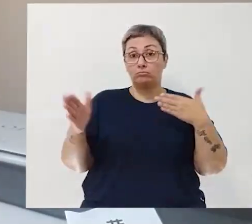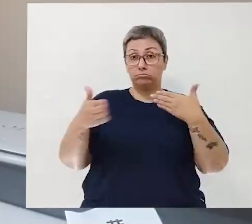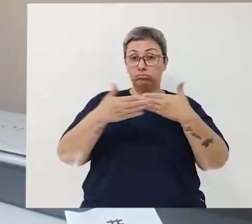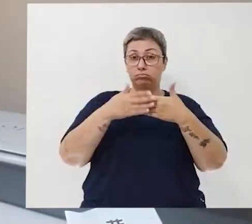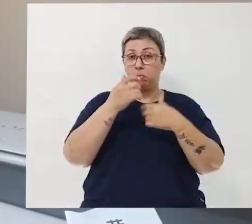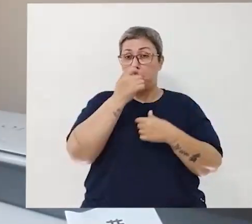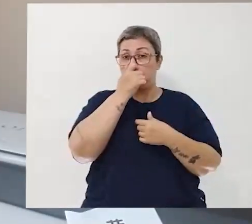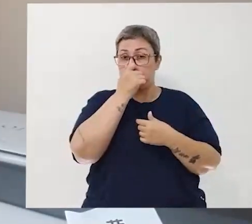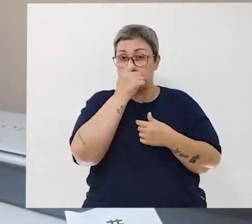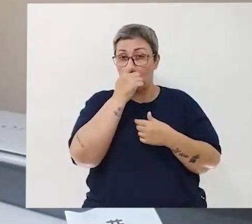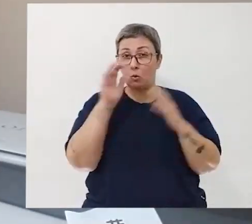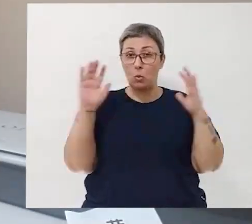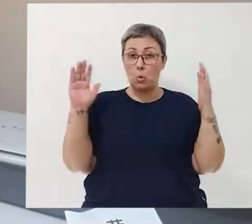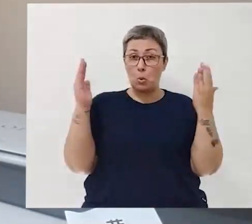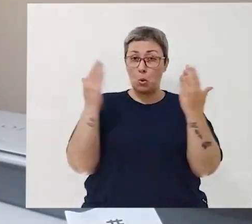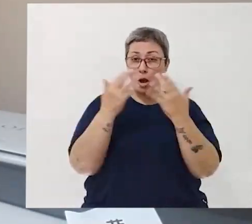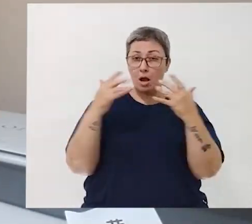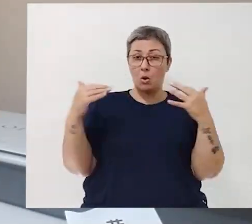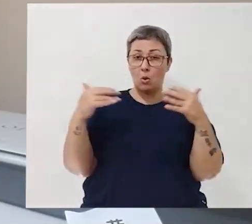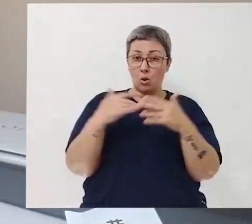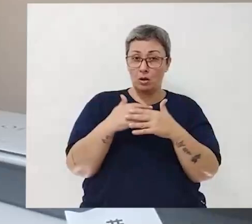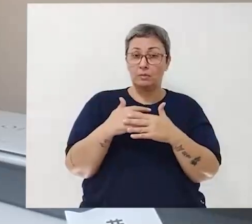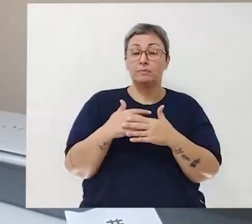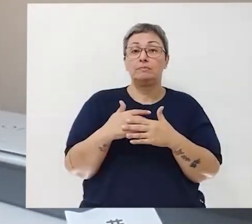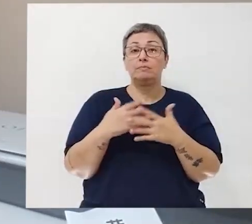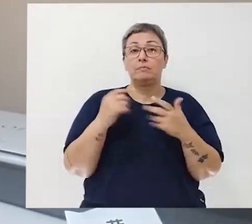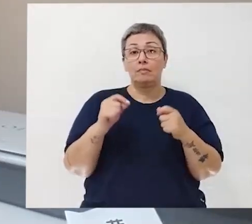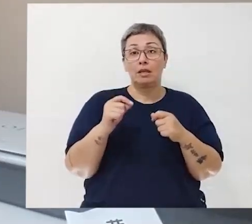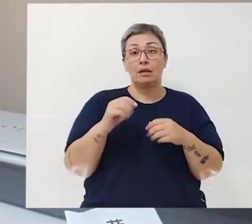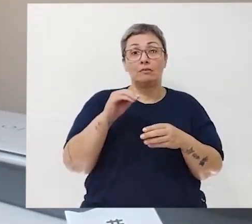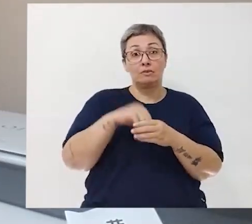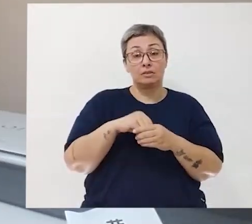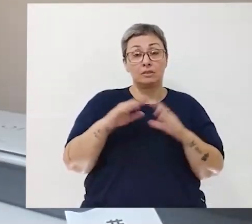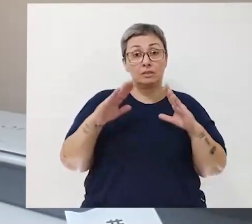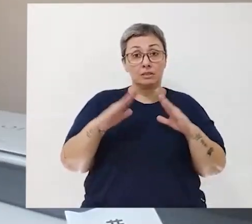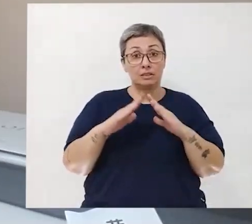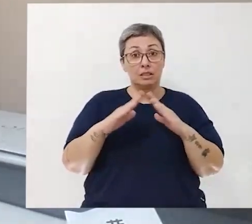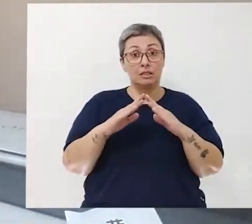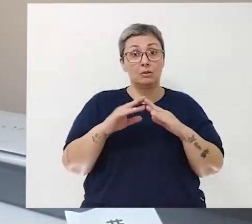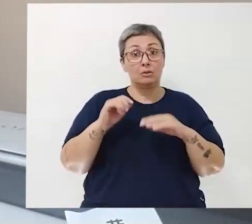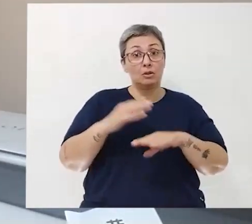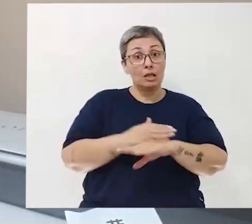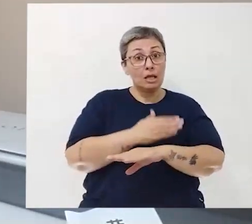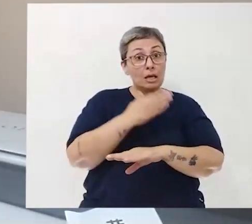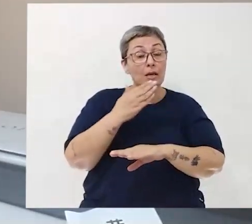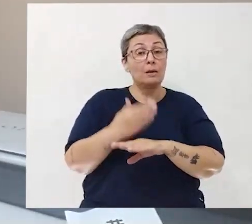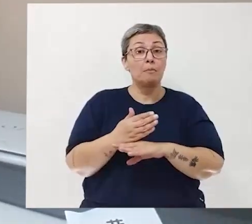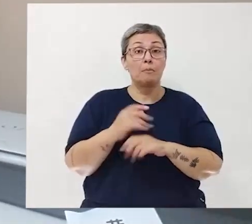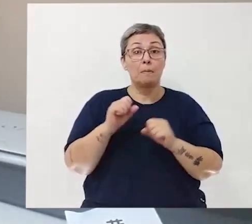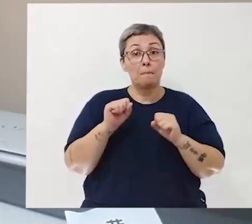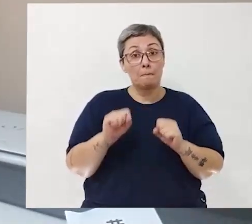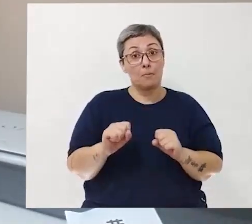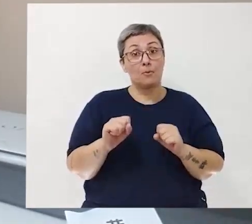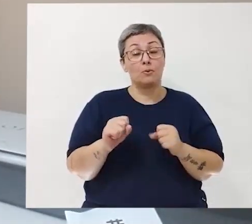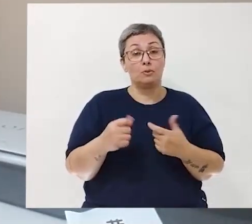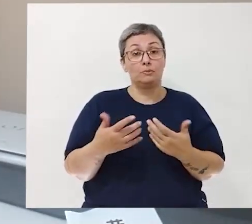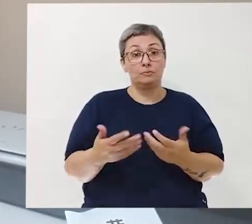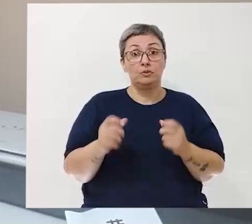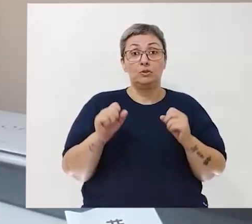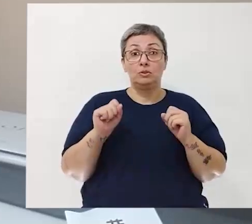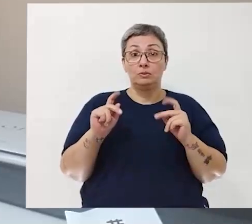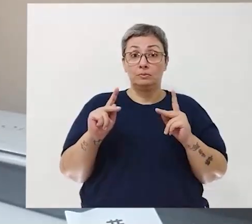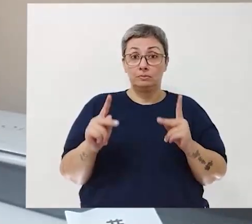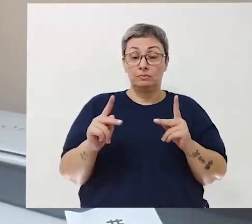fechados, lugares que tem aglomeração. Fique dentro de casa o quanto mais você puder,